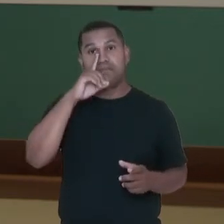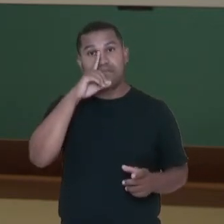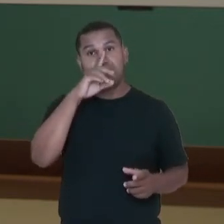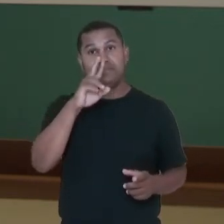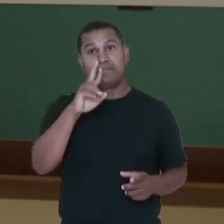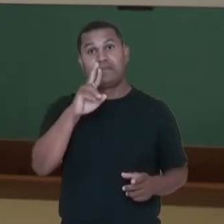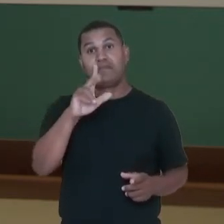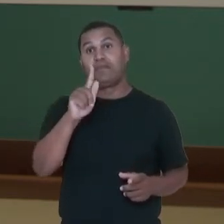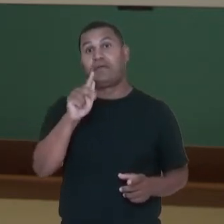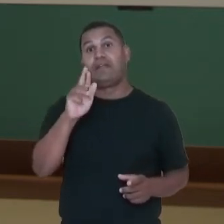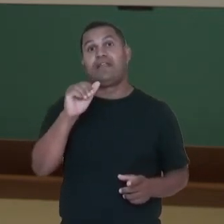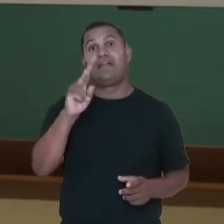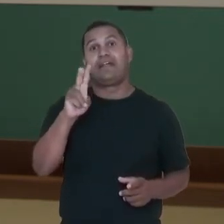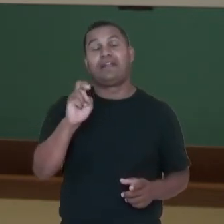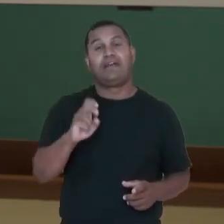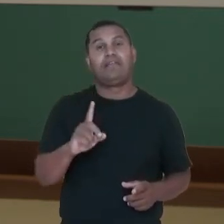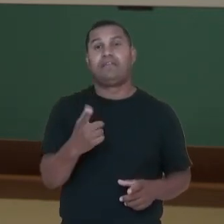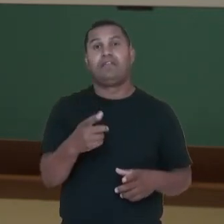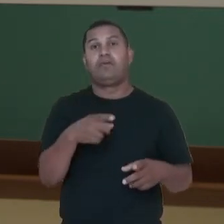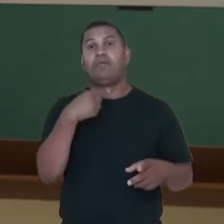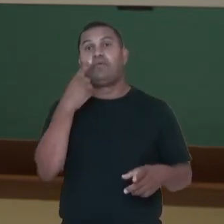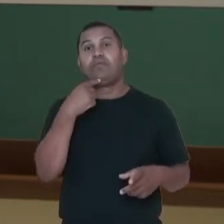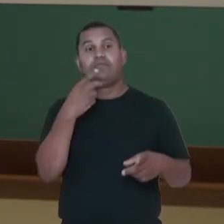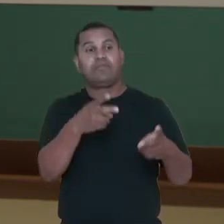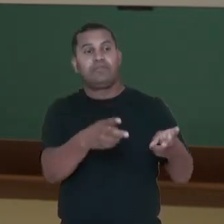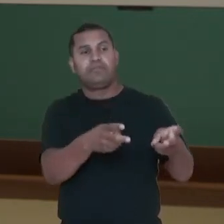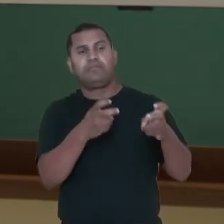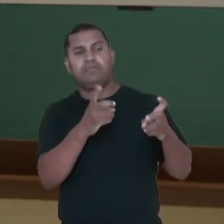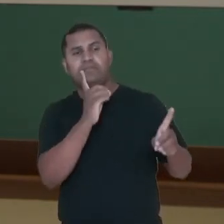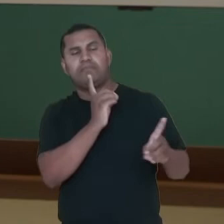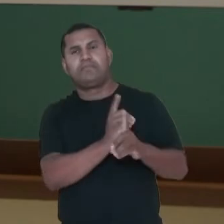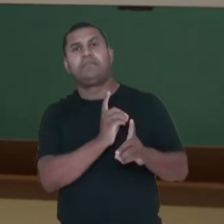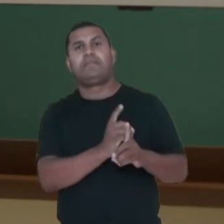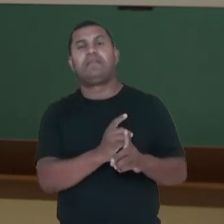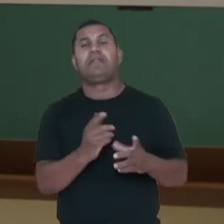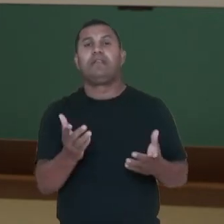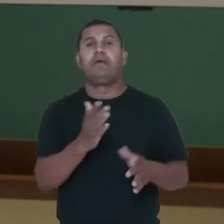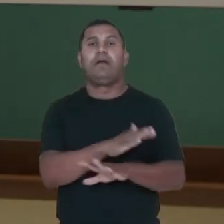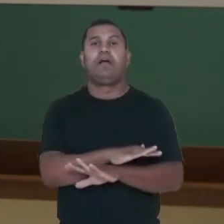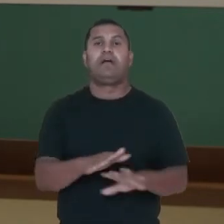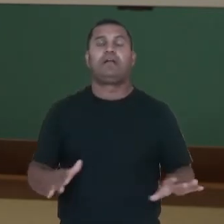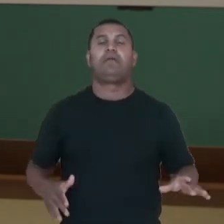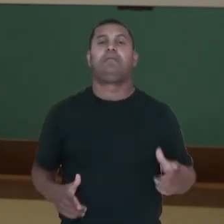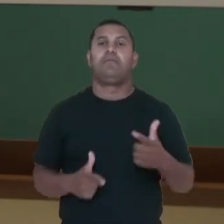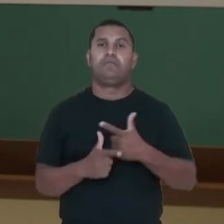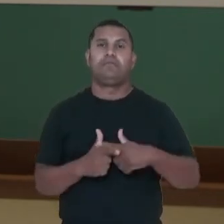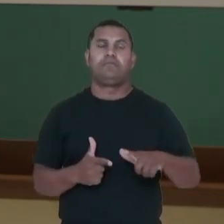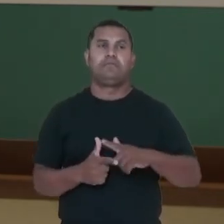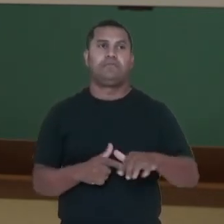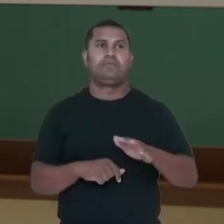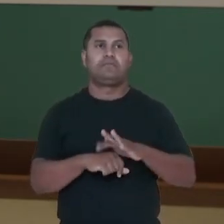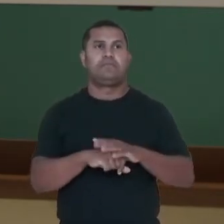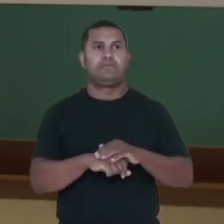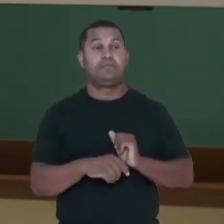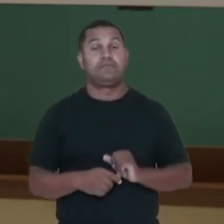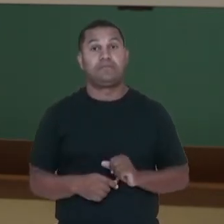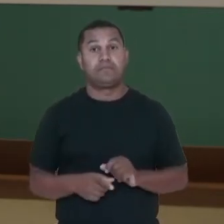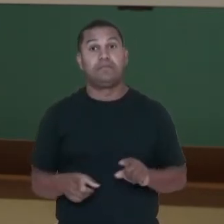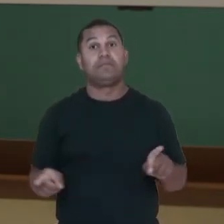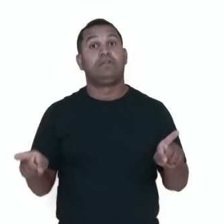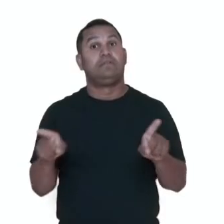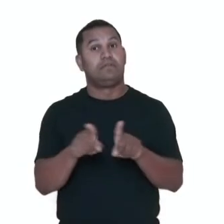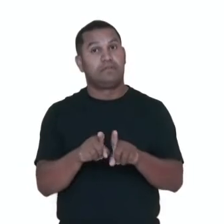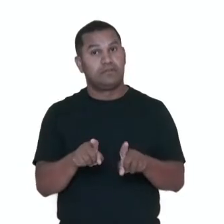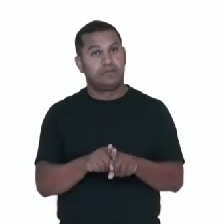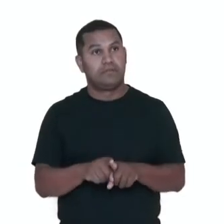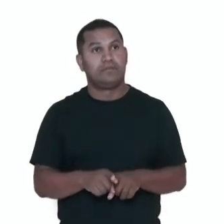como identificar rapidamente esse vírus. Então, ele acabou dando casos graves da doença. Também, né, outra